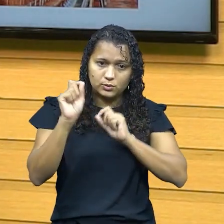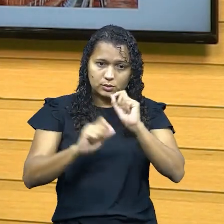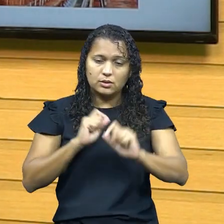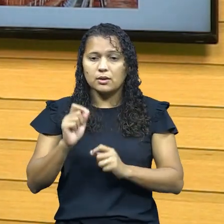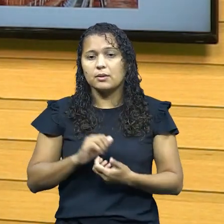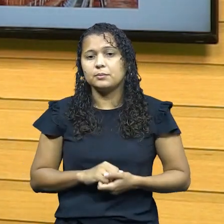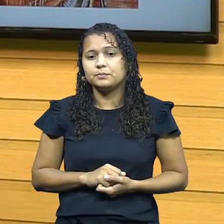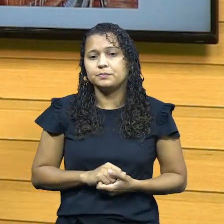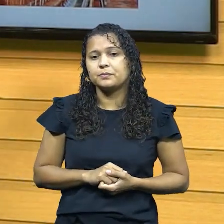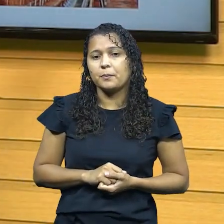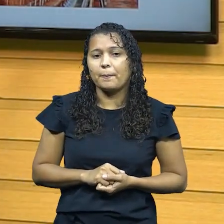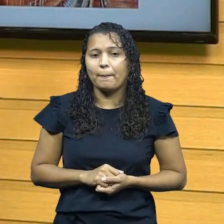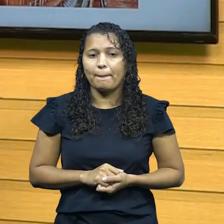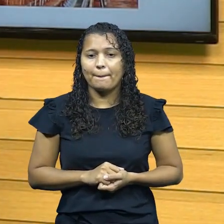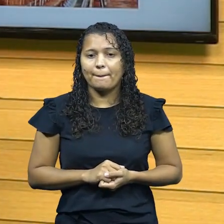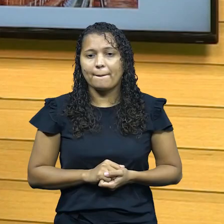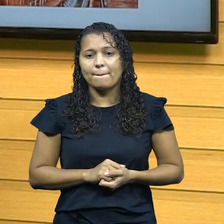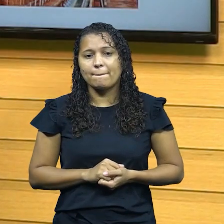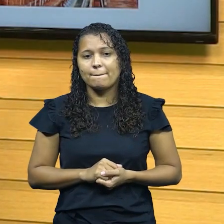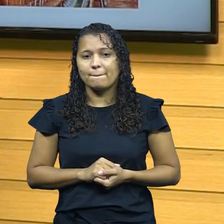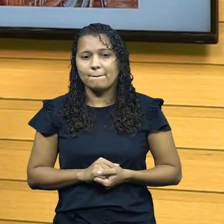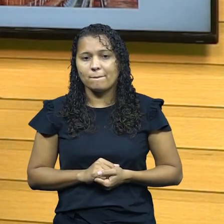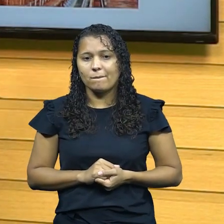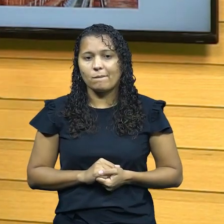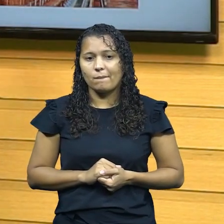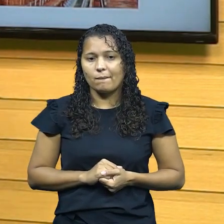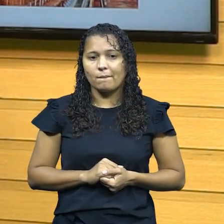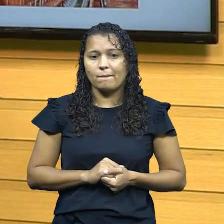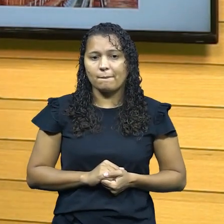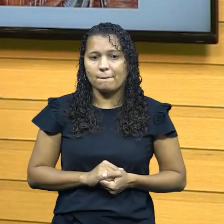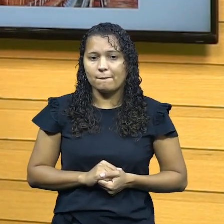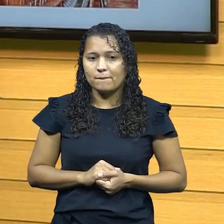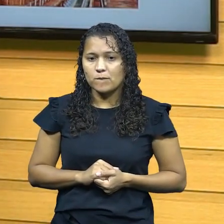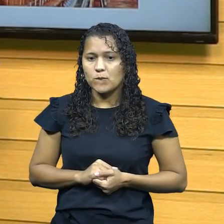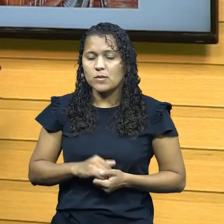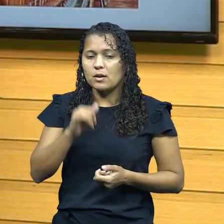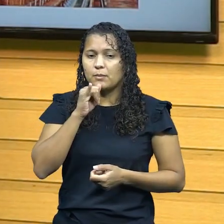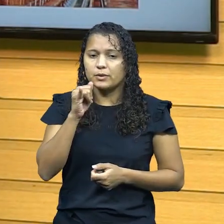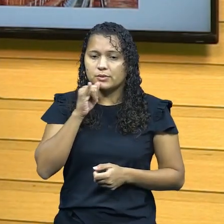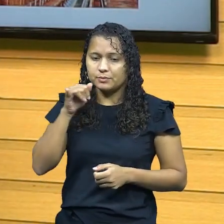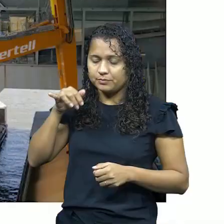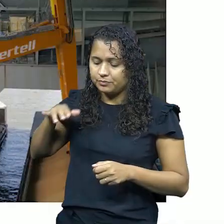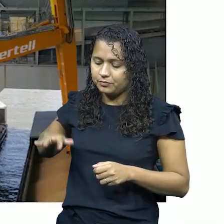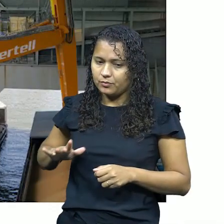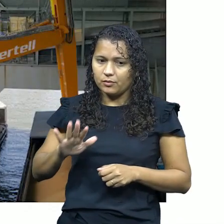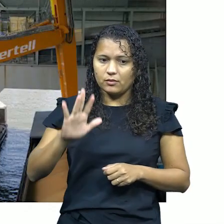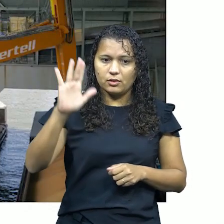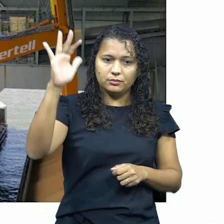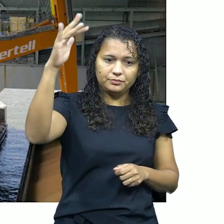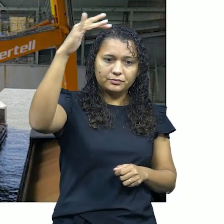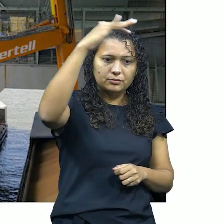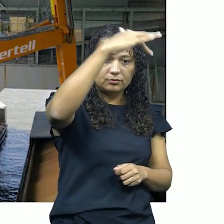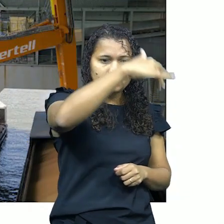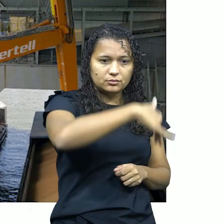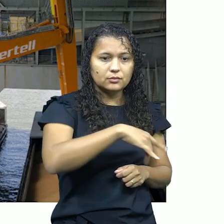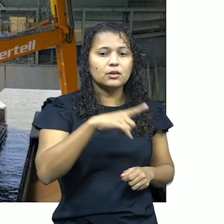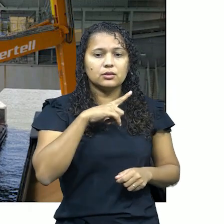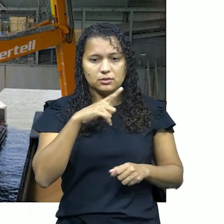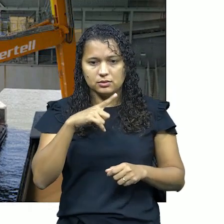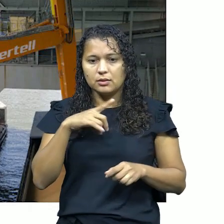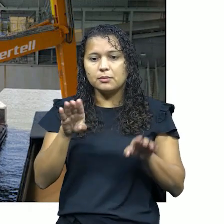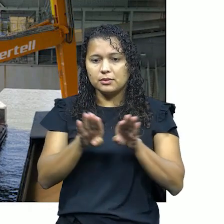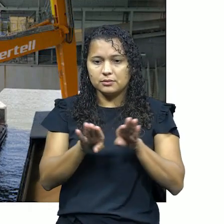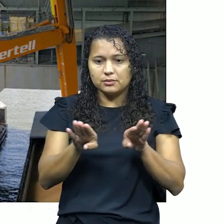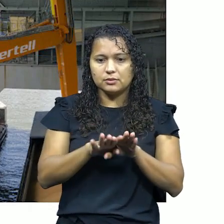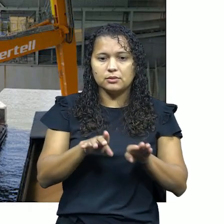faz? Ele leva a mercadoria até o porão do navio. Nós temos